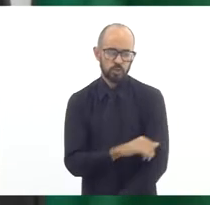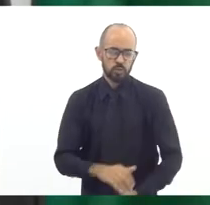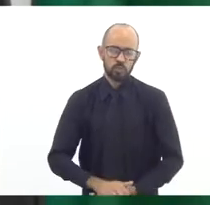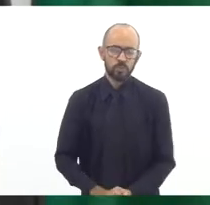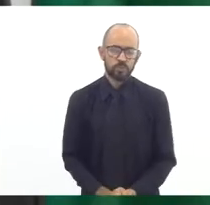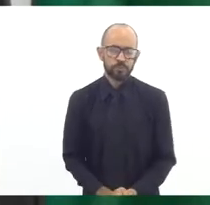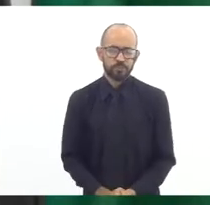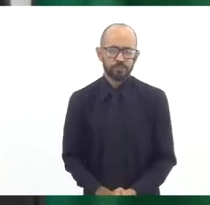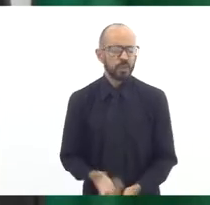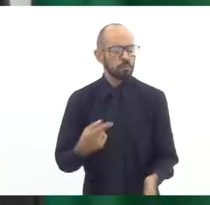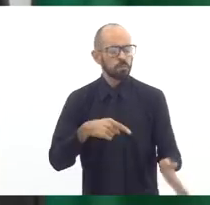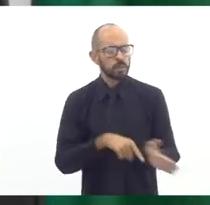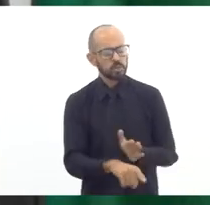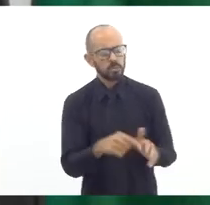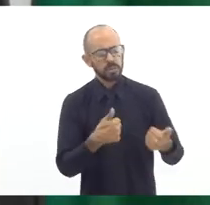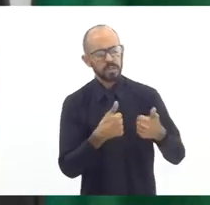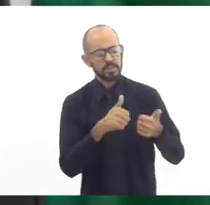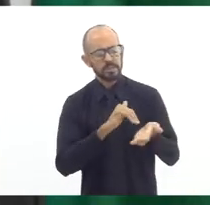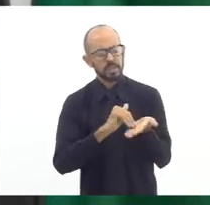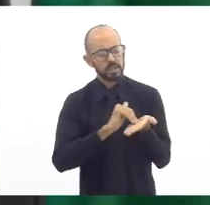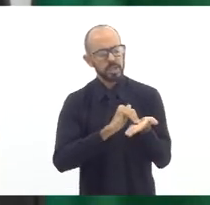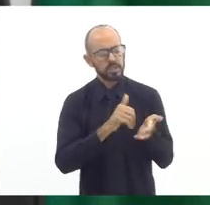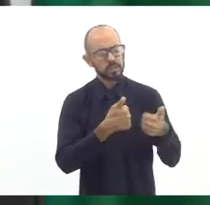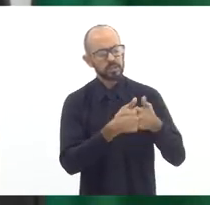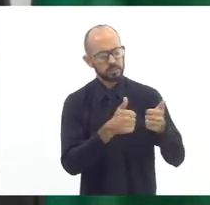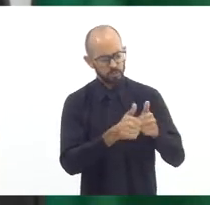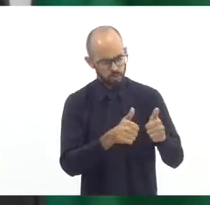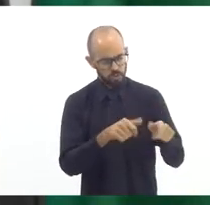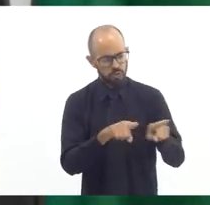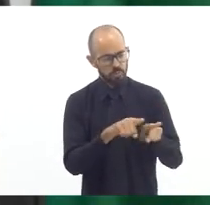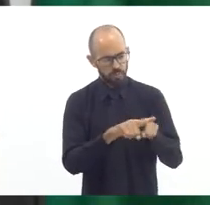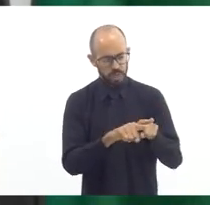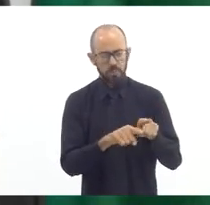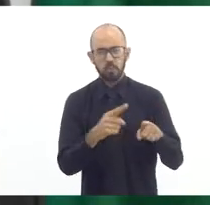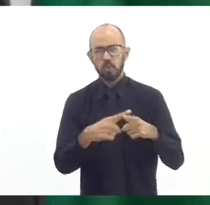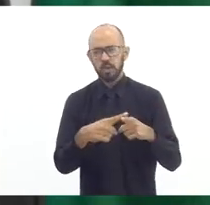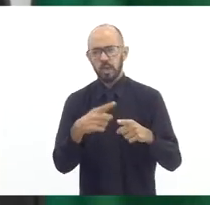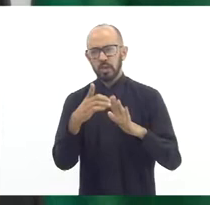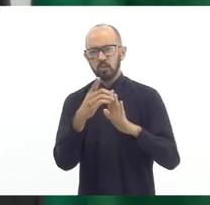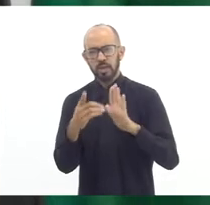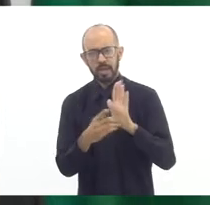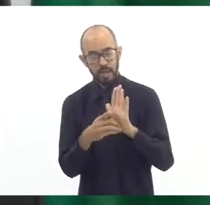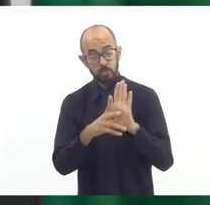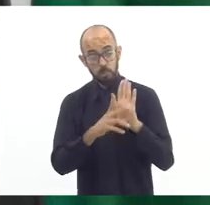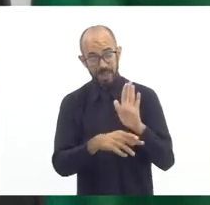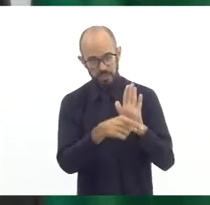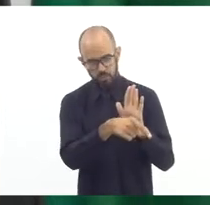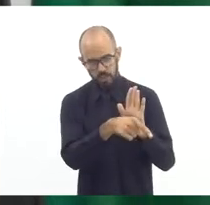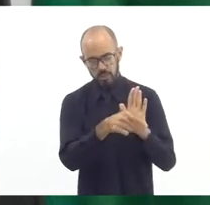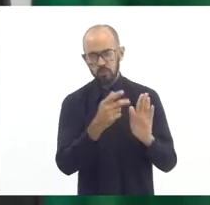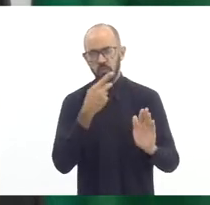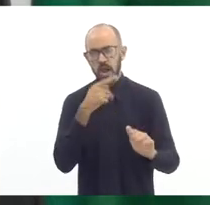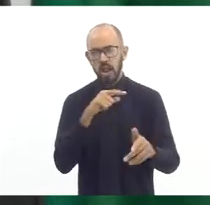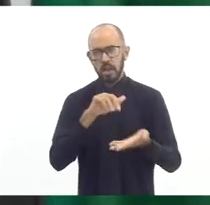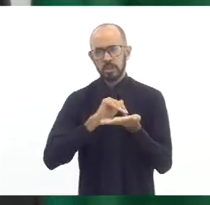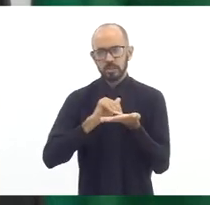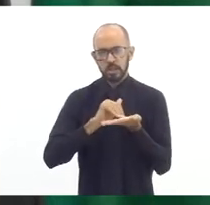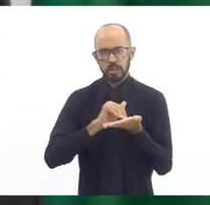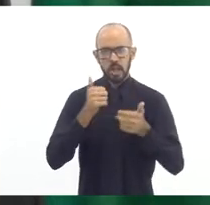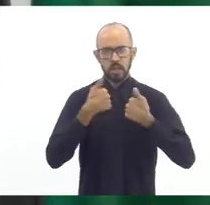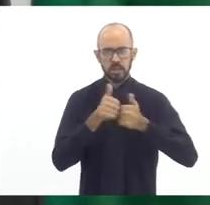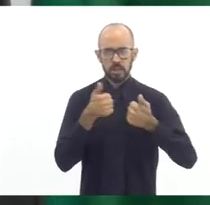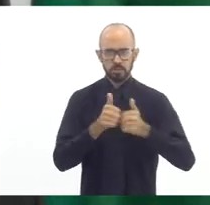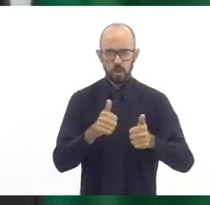Secretaria de Transporte, nesse mesmo decreto é colocado aqui que a Secretaria de